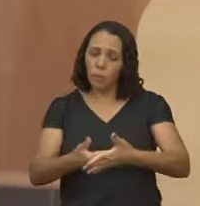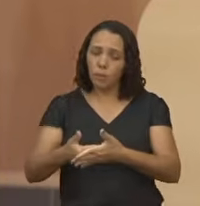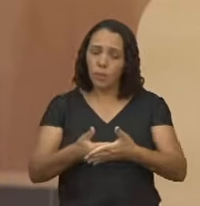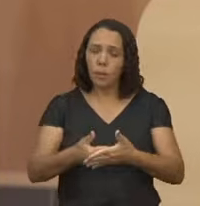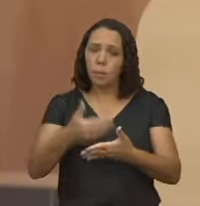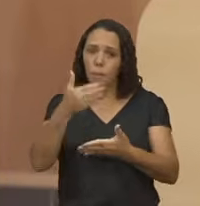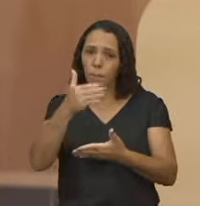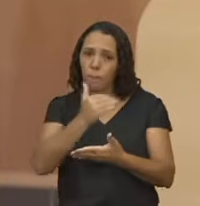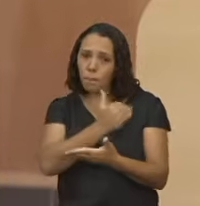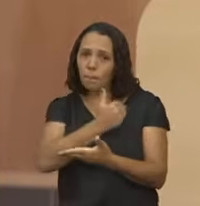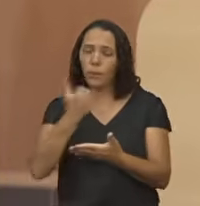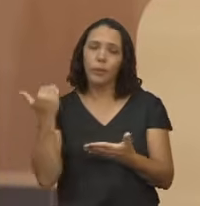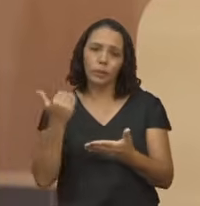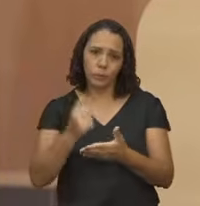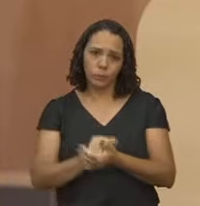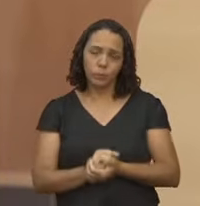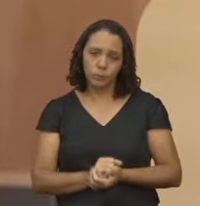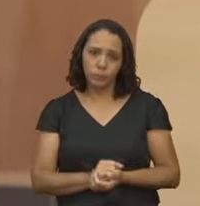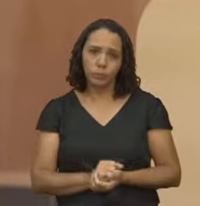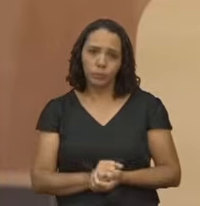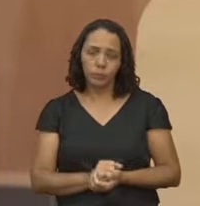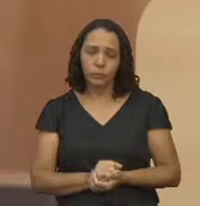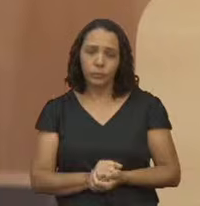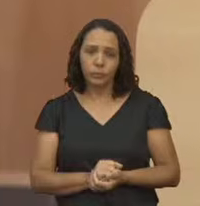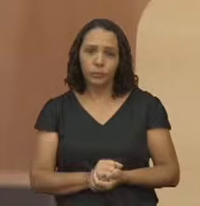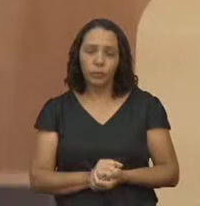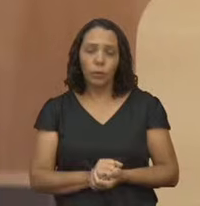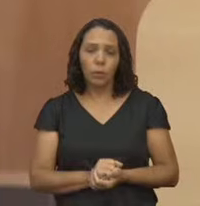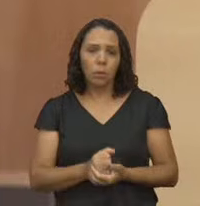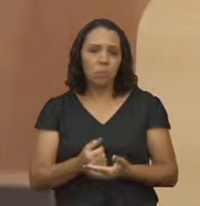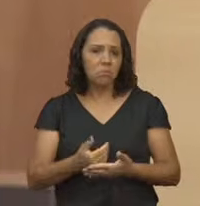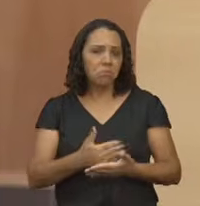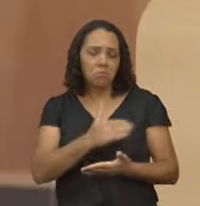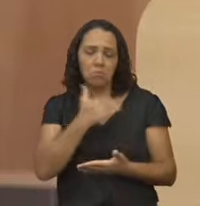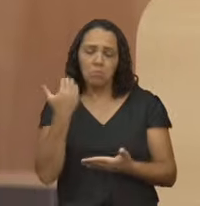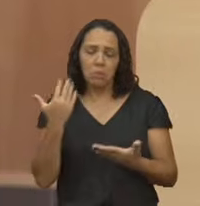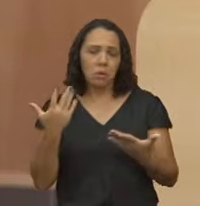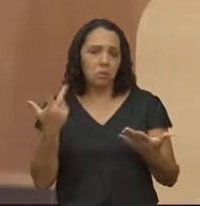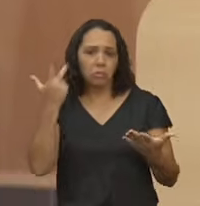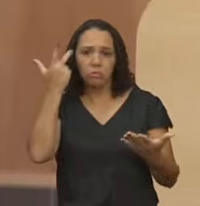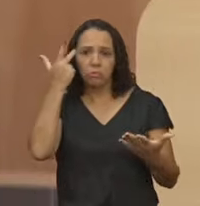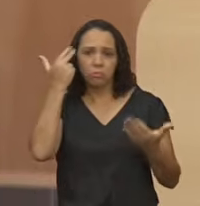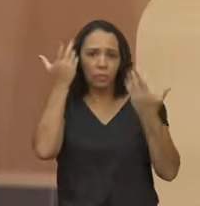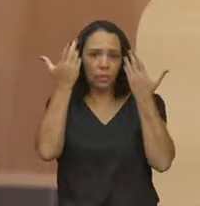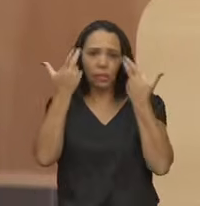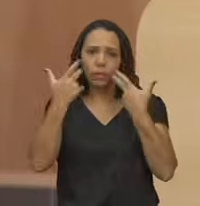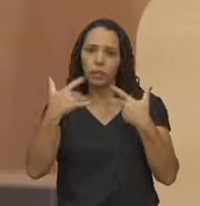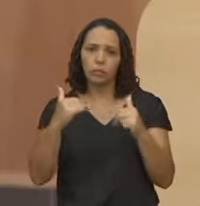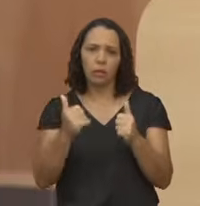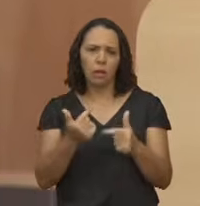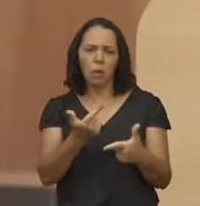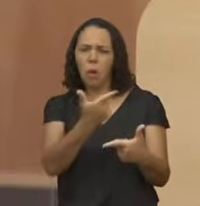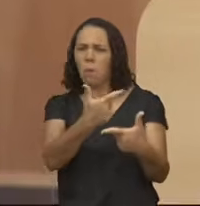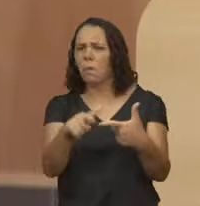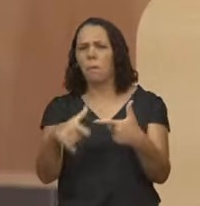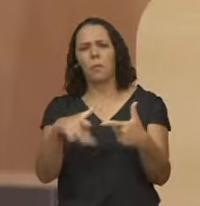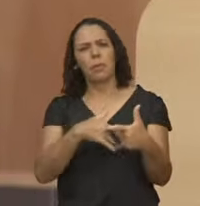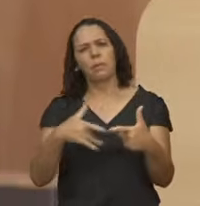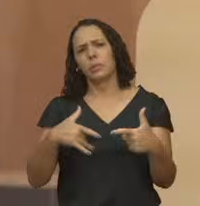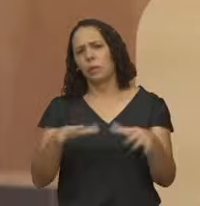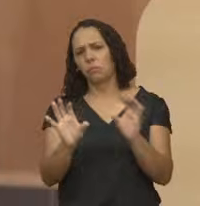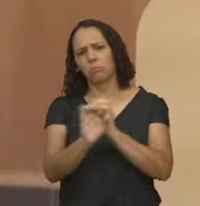entre 1 e 2 vai perder o bebê, por causas naturais, sem a gente ter problemas na saúde da mãe ou do bebê,